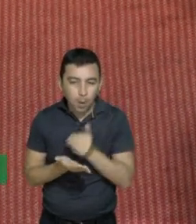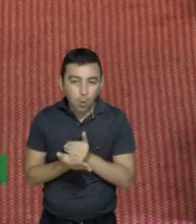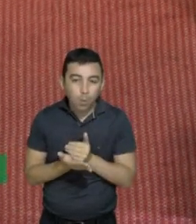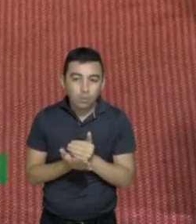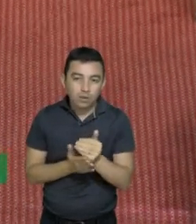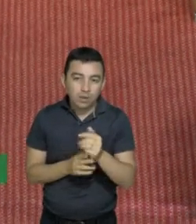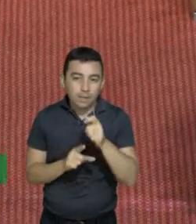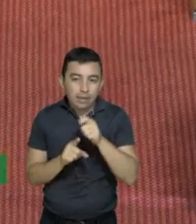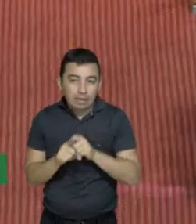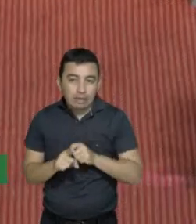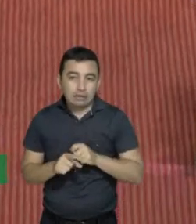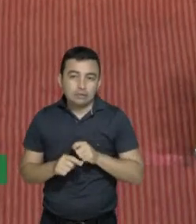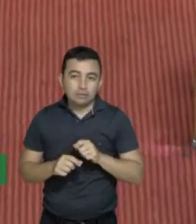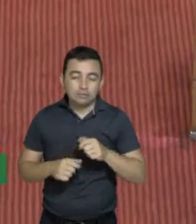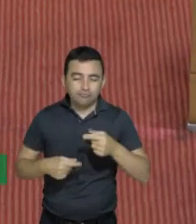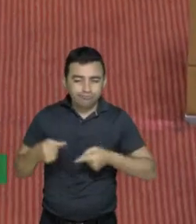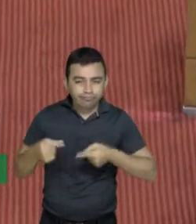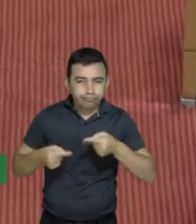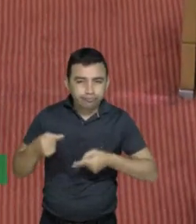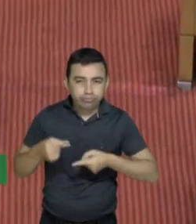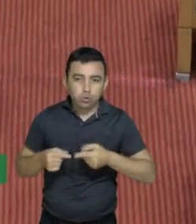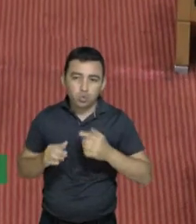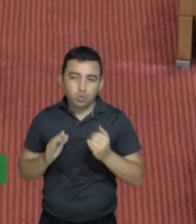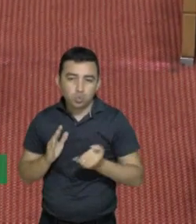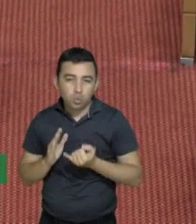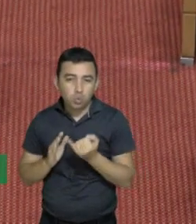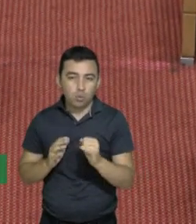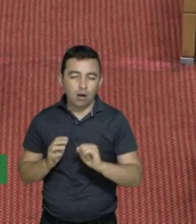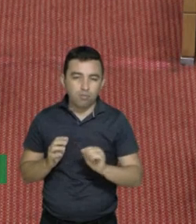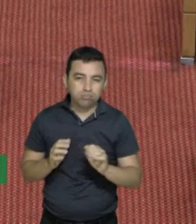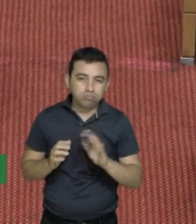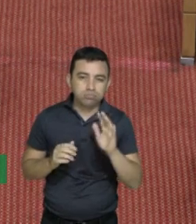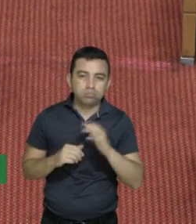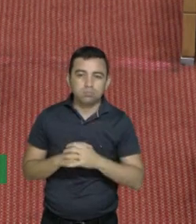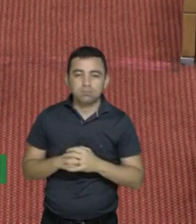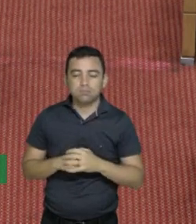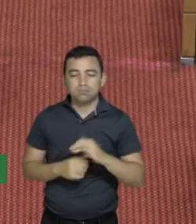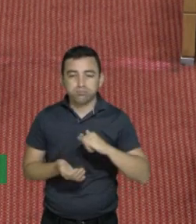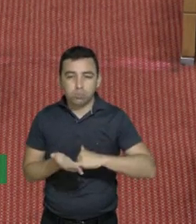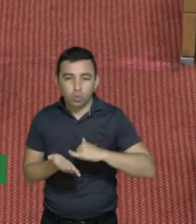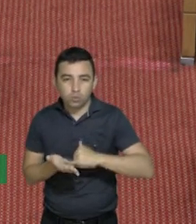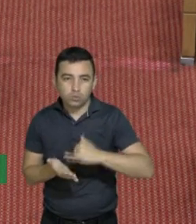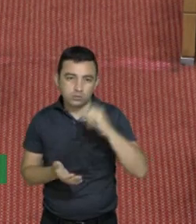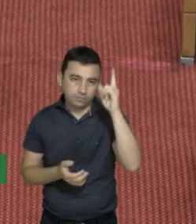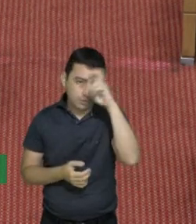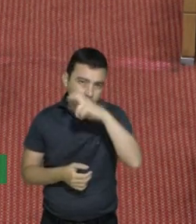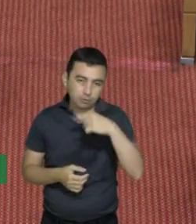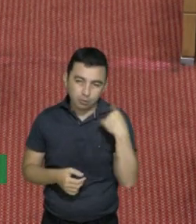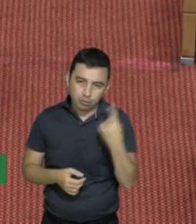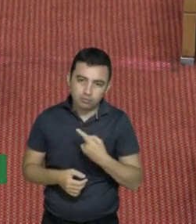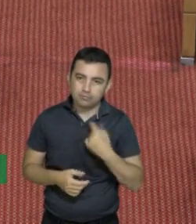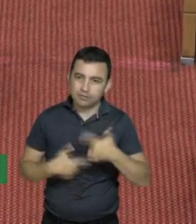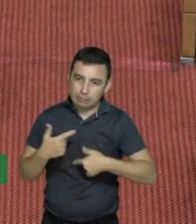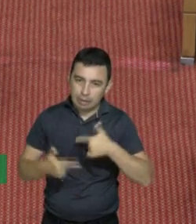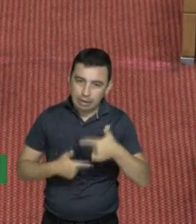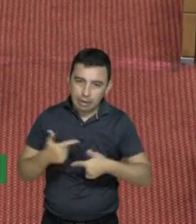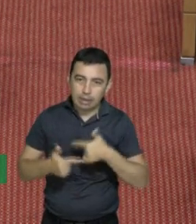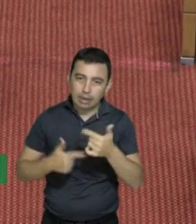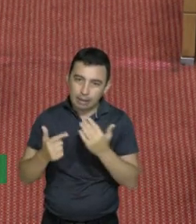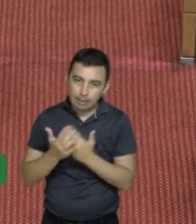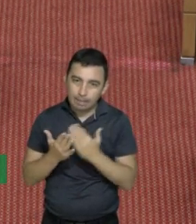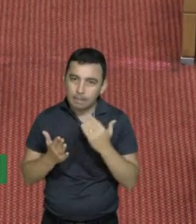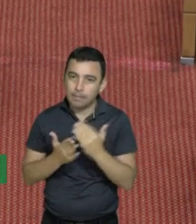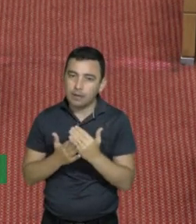mês lutando contra concorrência juro alto imposto e te agradeço por isso e vamos fazer um trabalho muito grande para